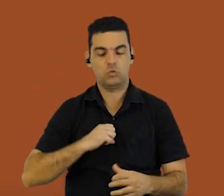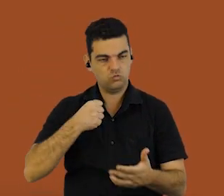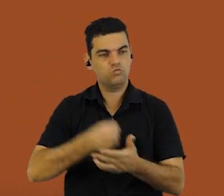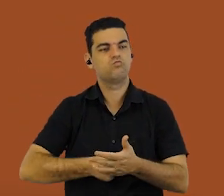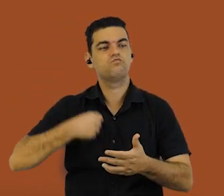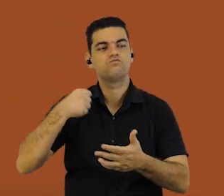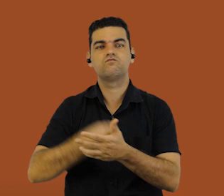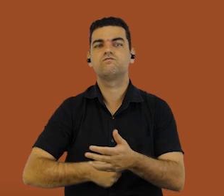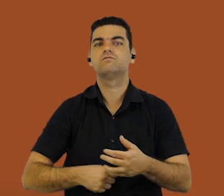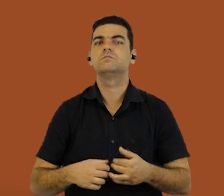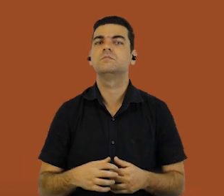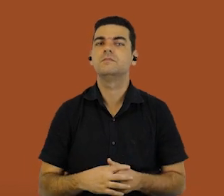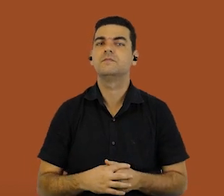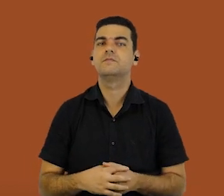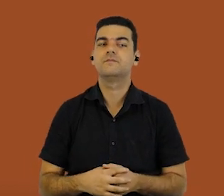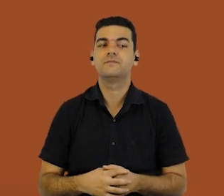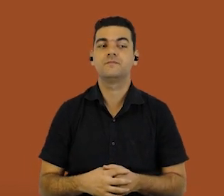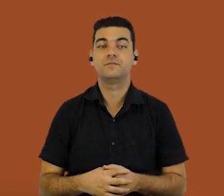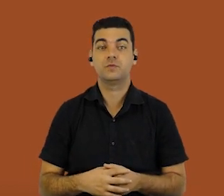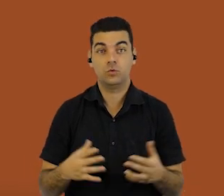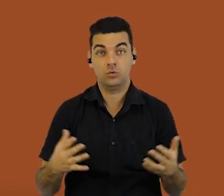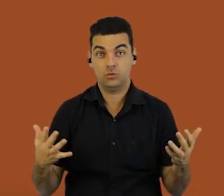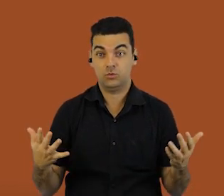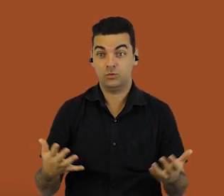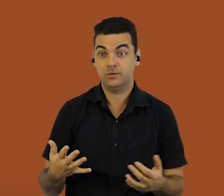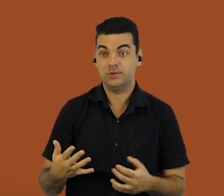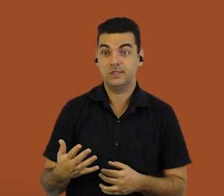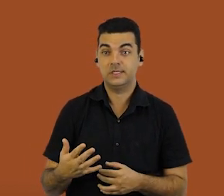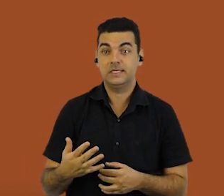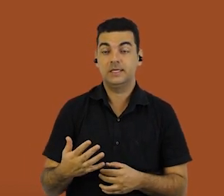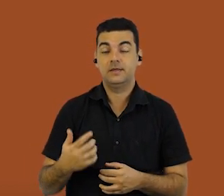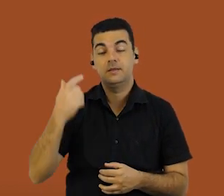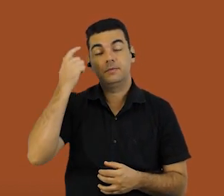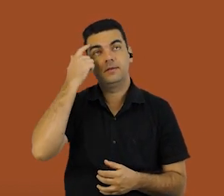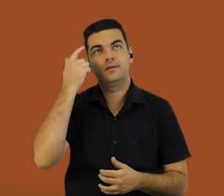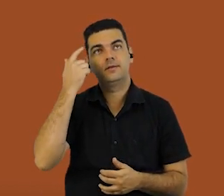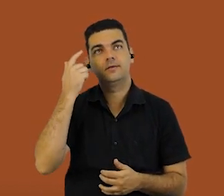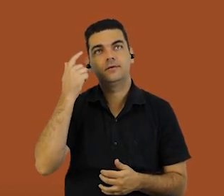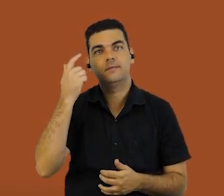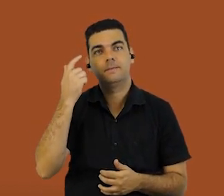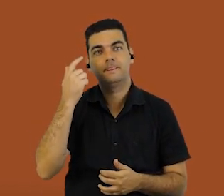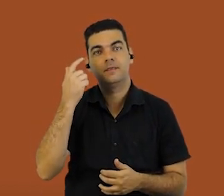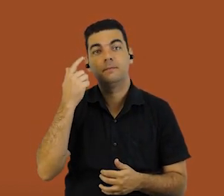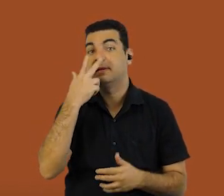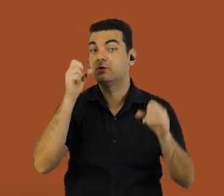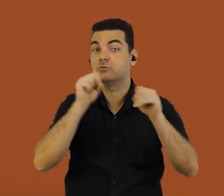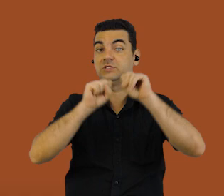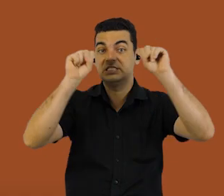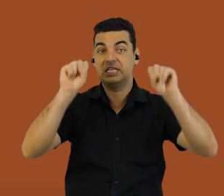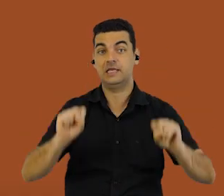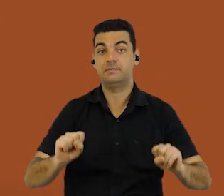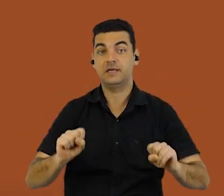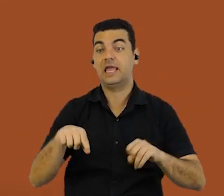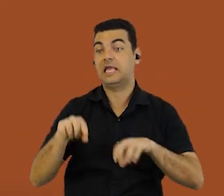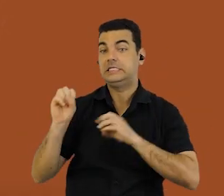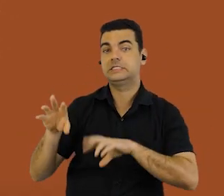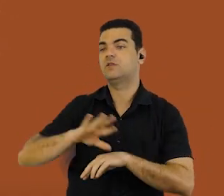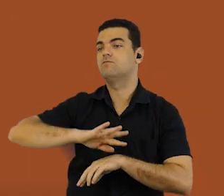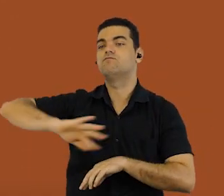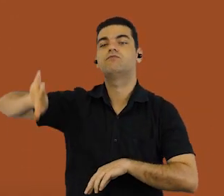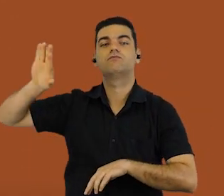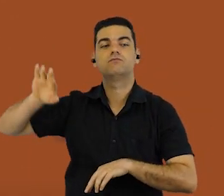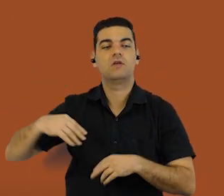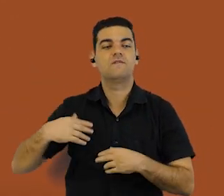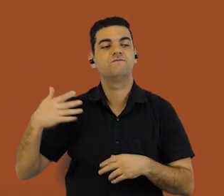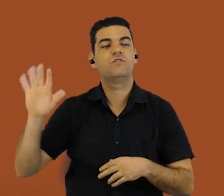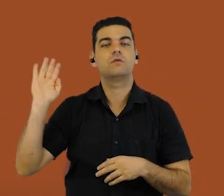na verdade, a própria estrutura, ela quer que você esteja, né, como um ponto isolado,